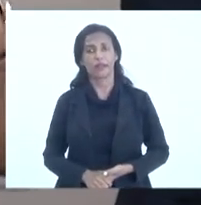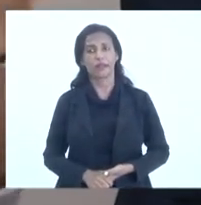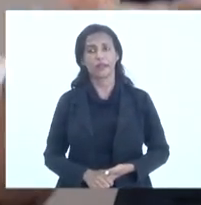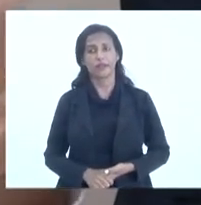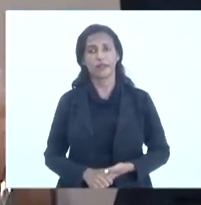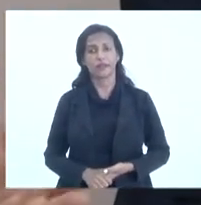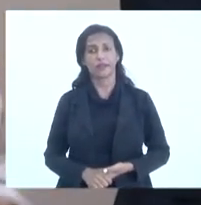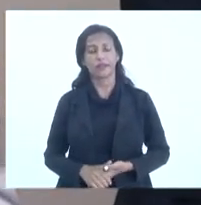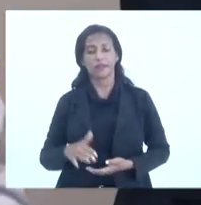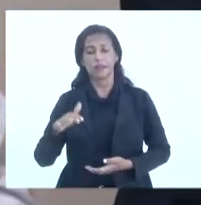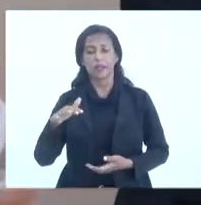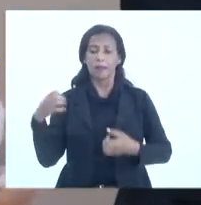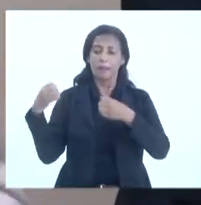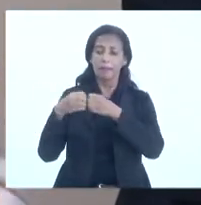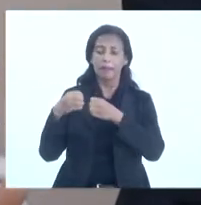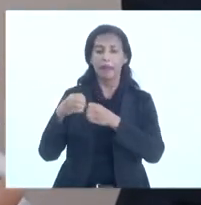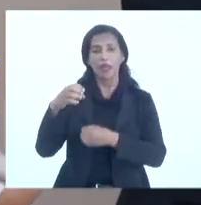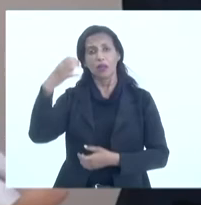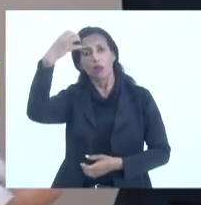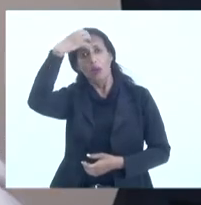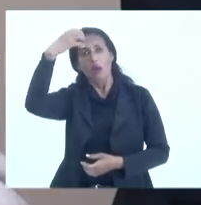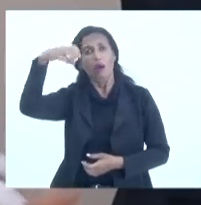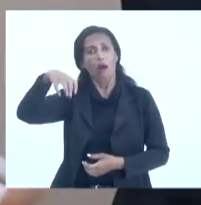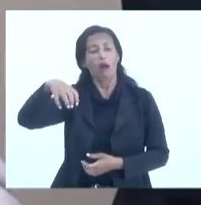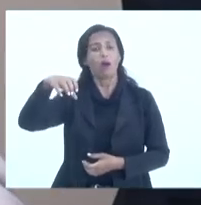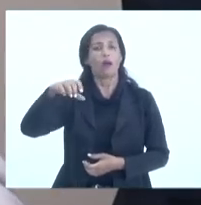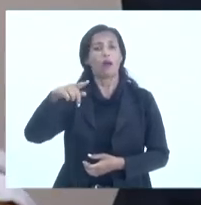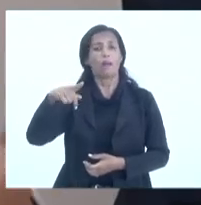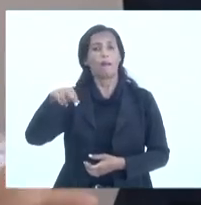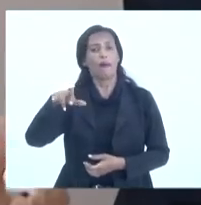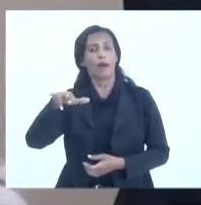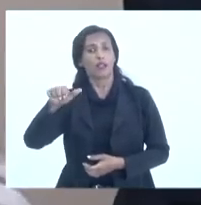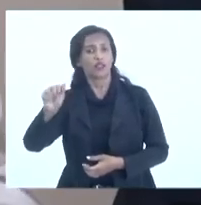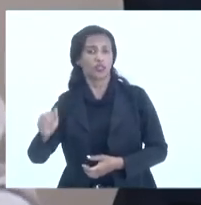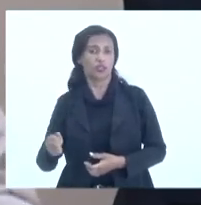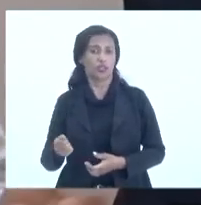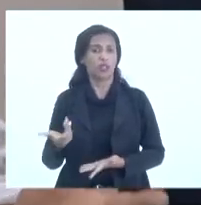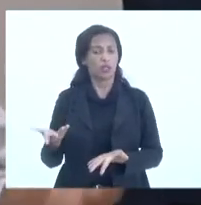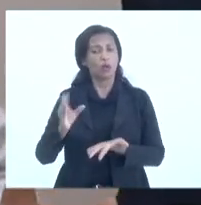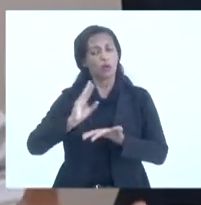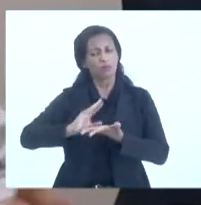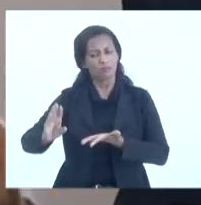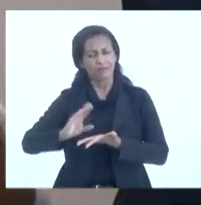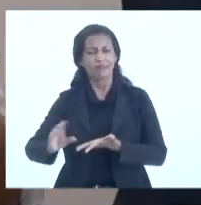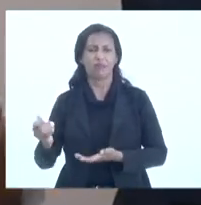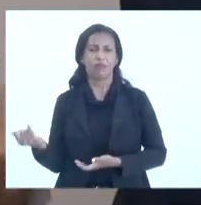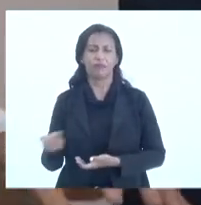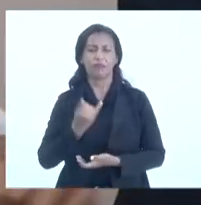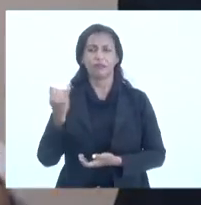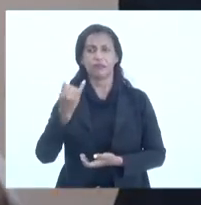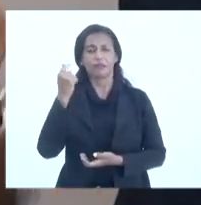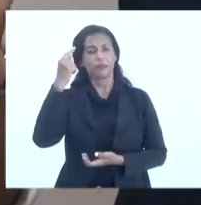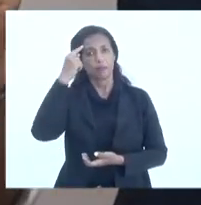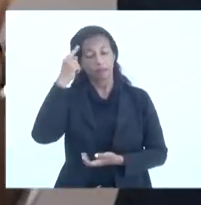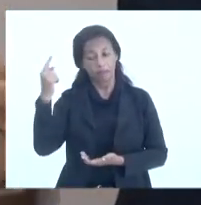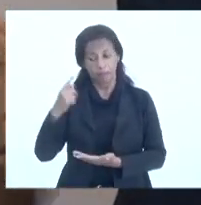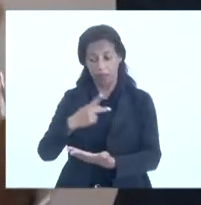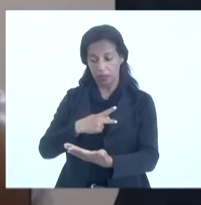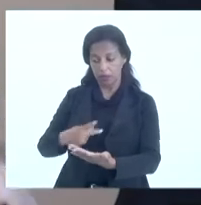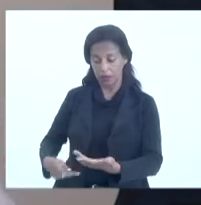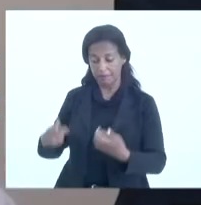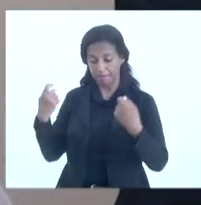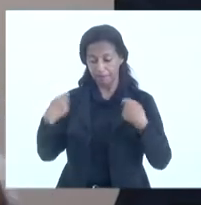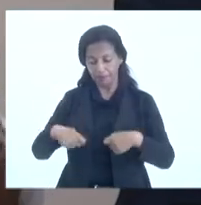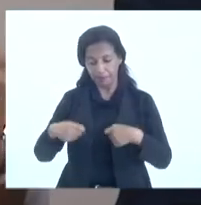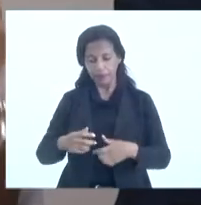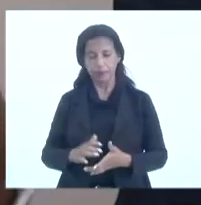a região de Angra e Paraty. Então, a Costa Verde é um investimento extremamente importante. Penso, presidente, que o que deve